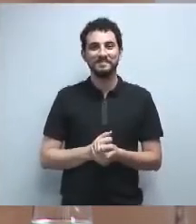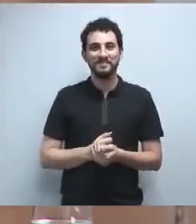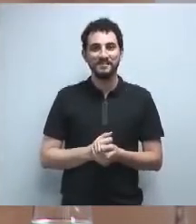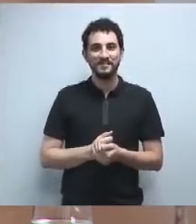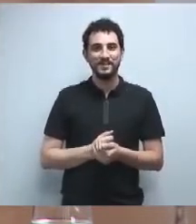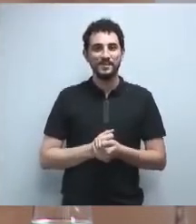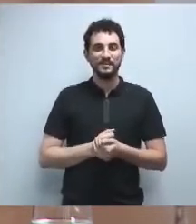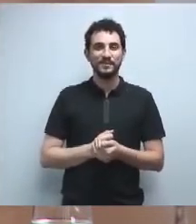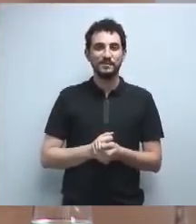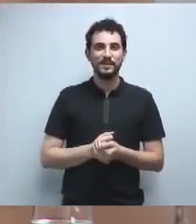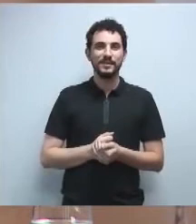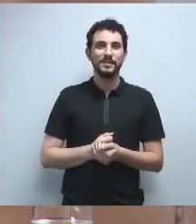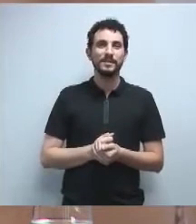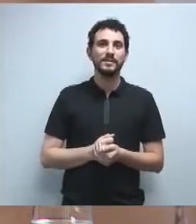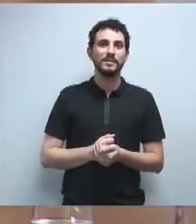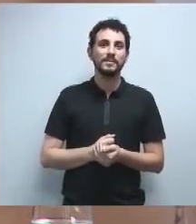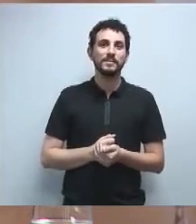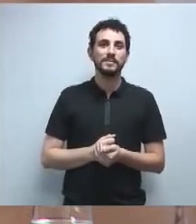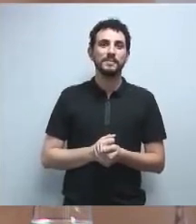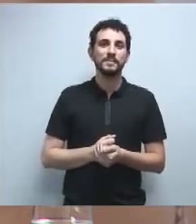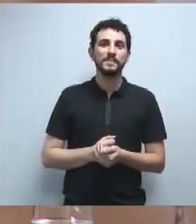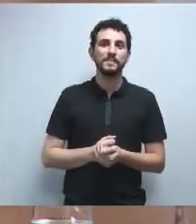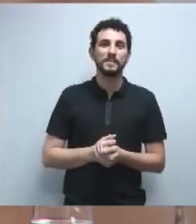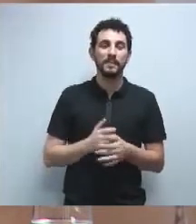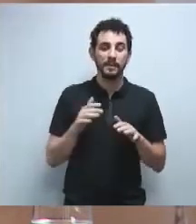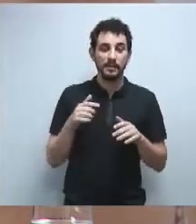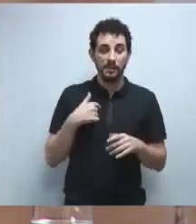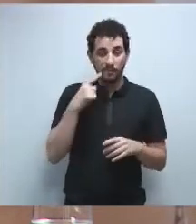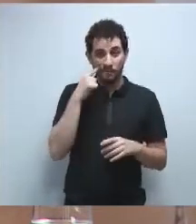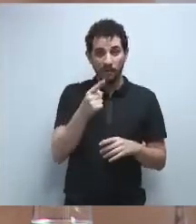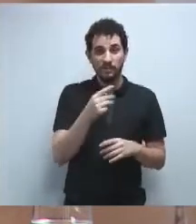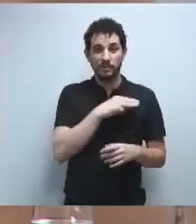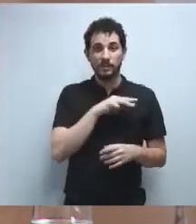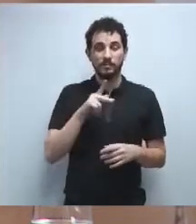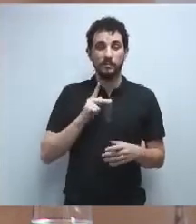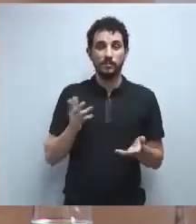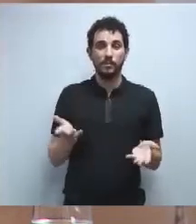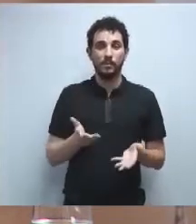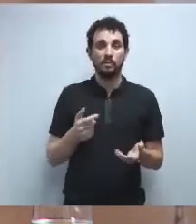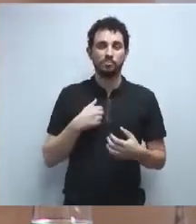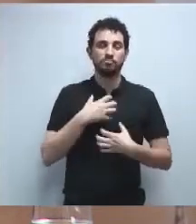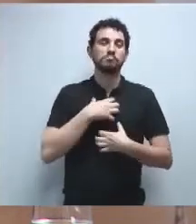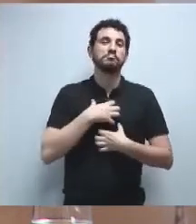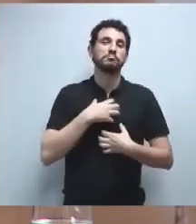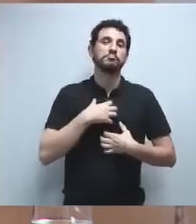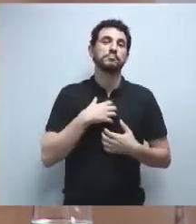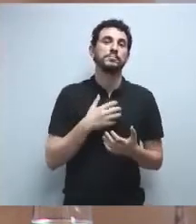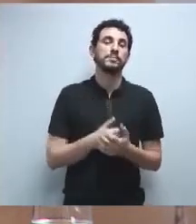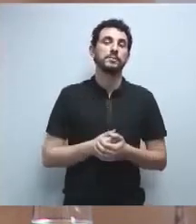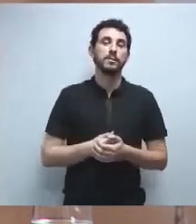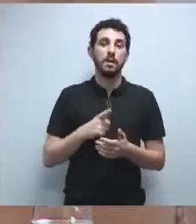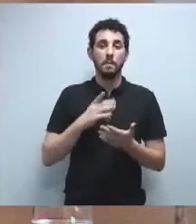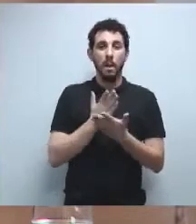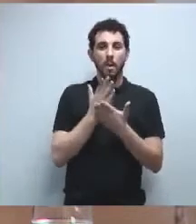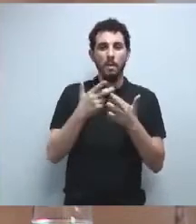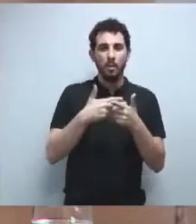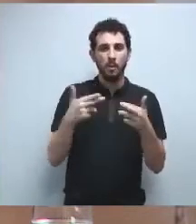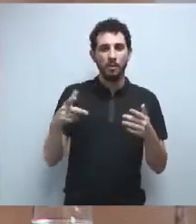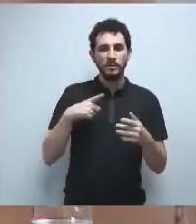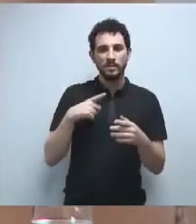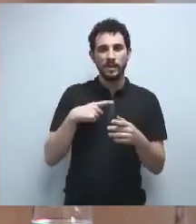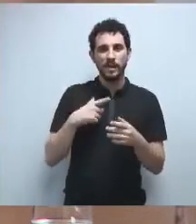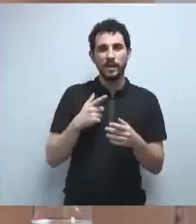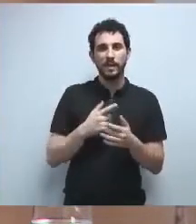é assim que eu vejo ministério público hoje alguma coisa extrapolando desde a minha época